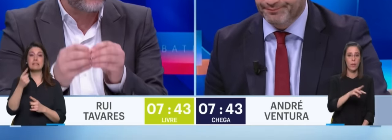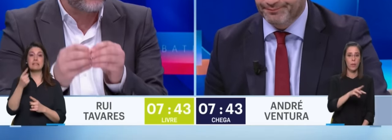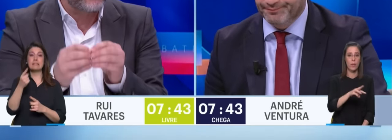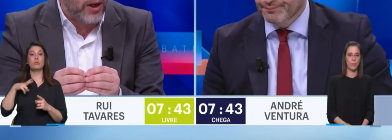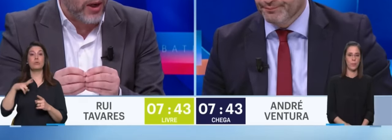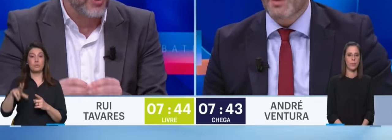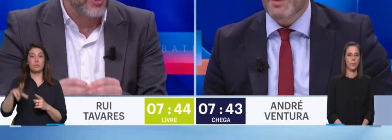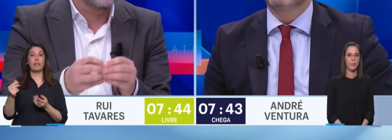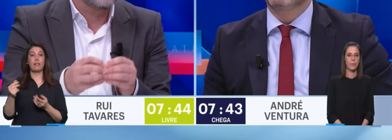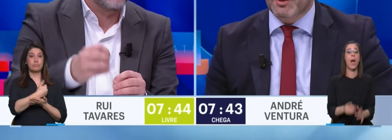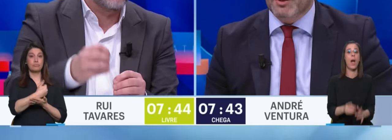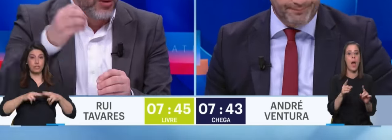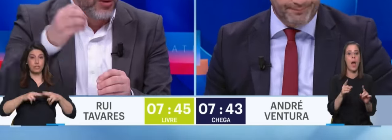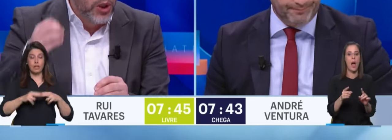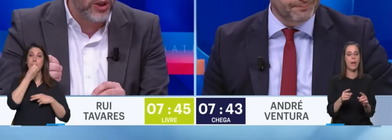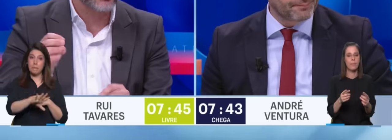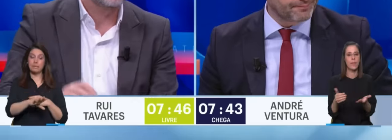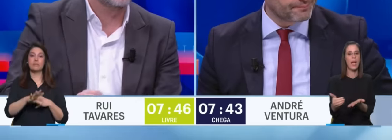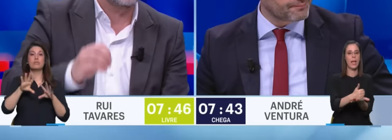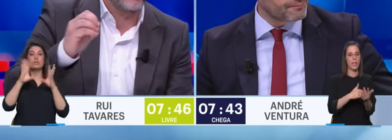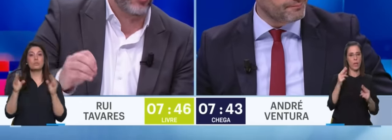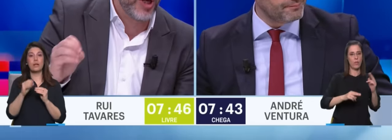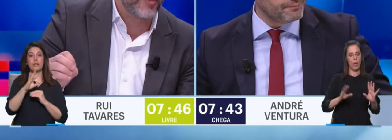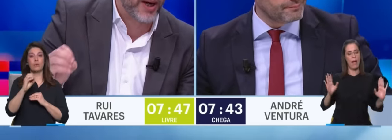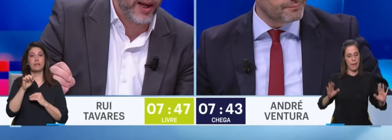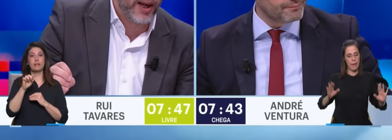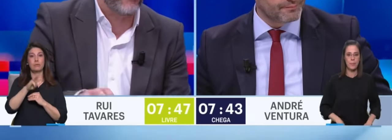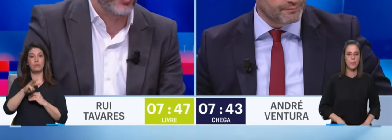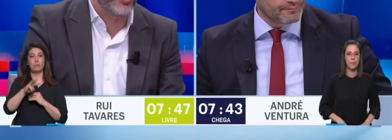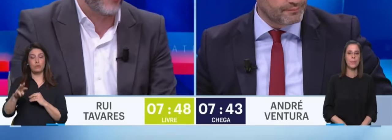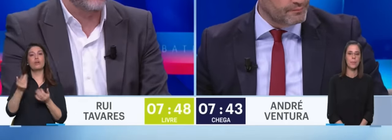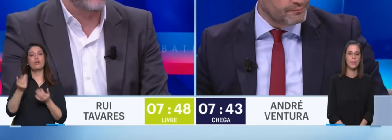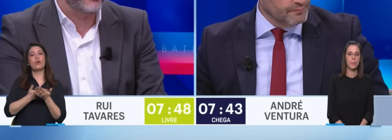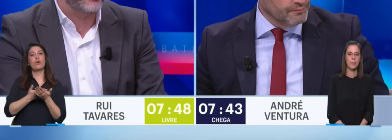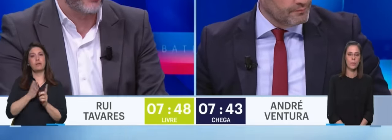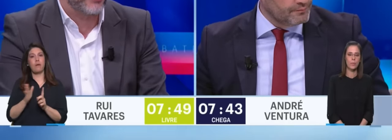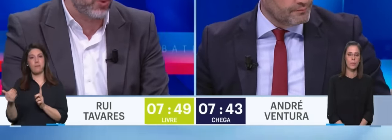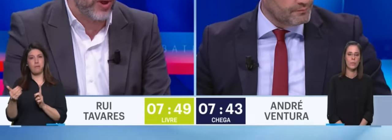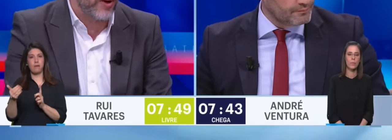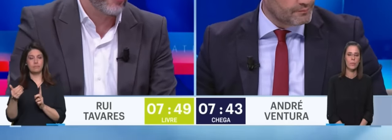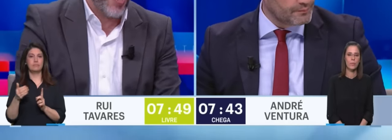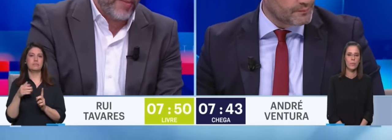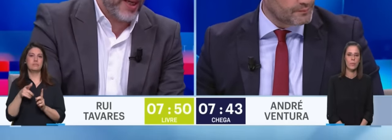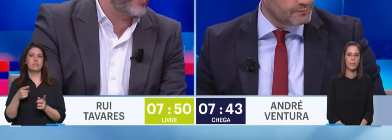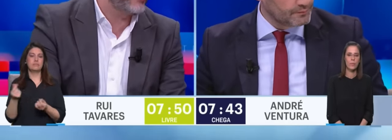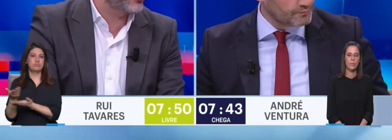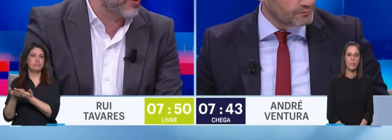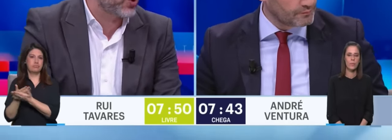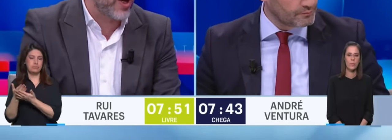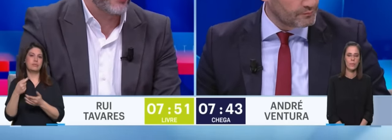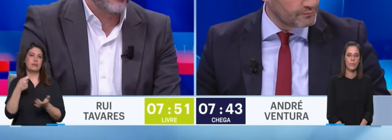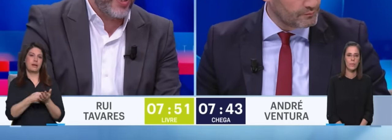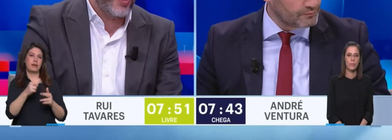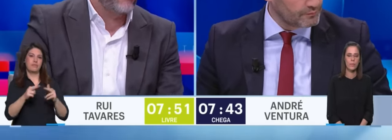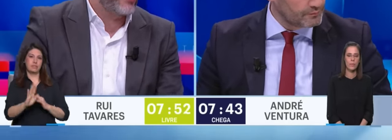receita fiscal dos 40.000 milhões da economia paralela que foi estimada a existir Nessa altura a maneira de chegarmos